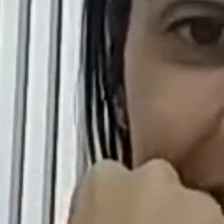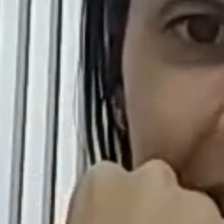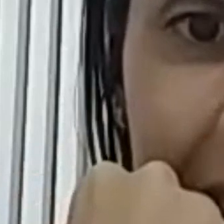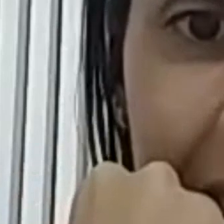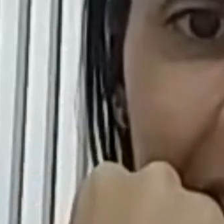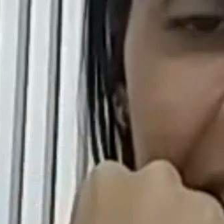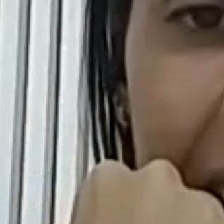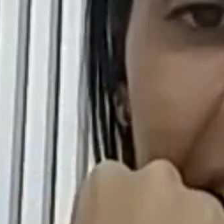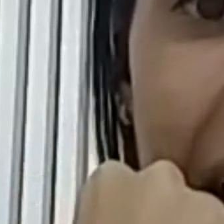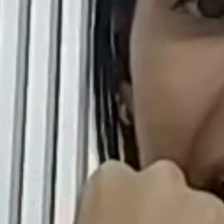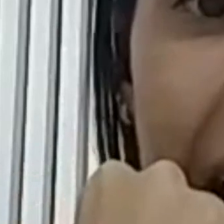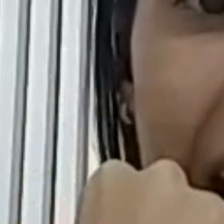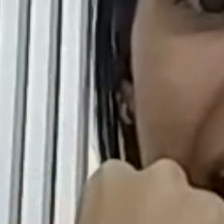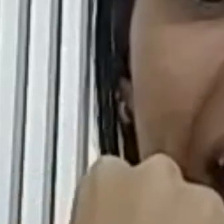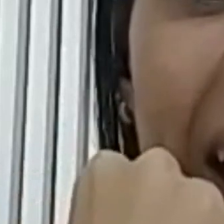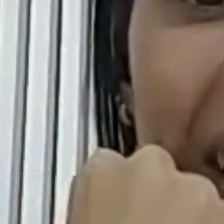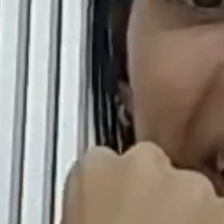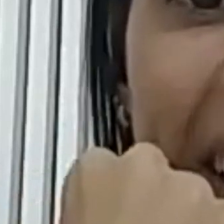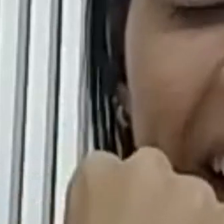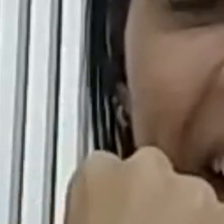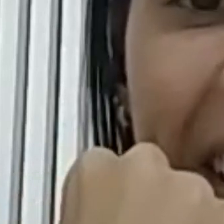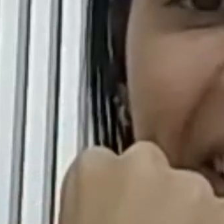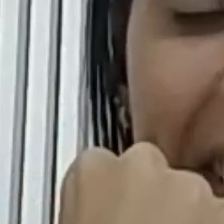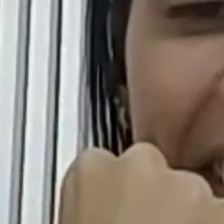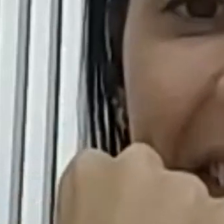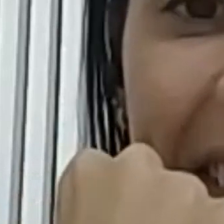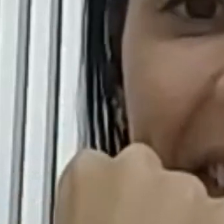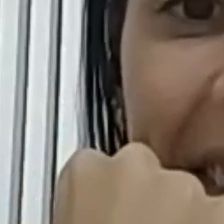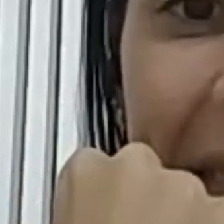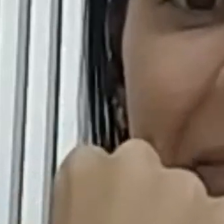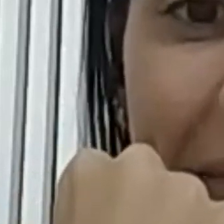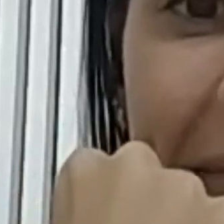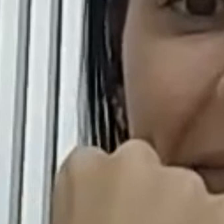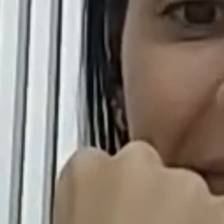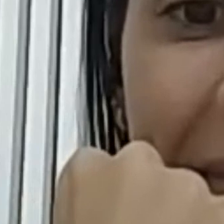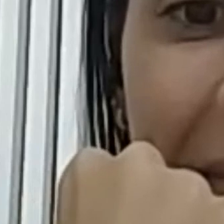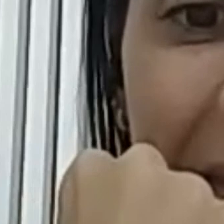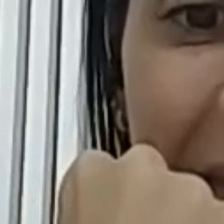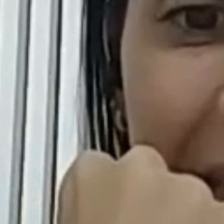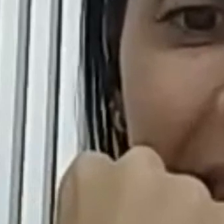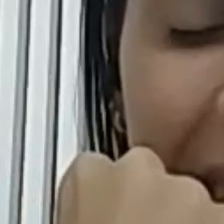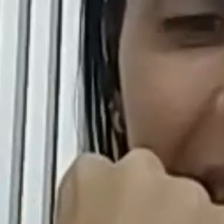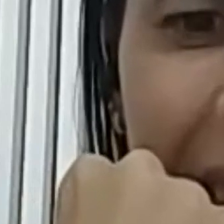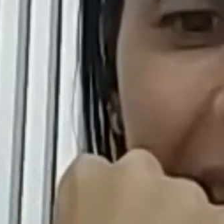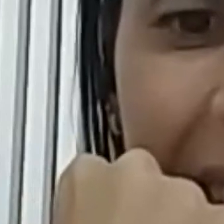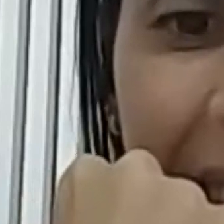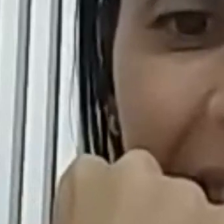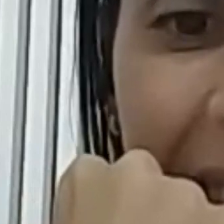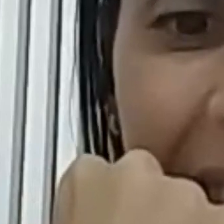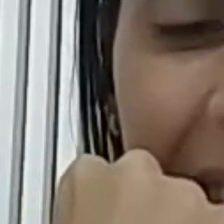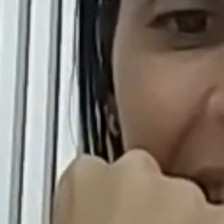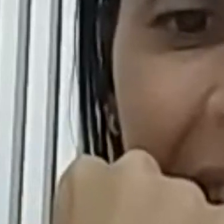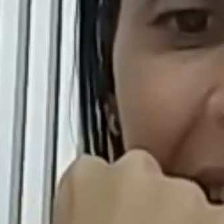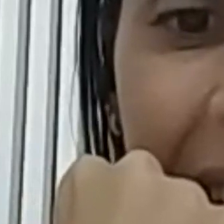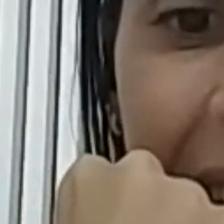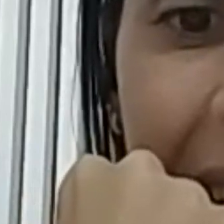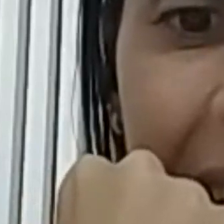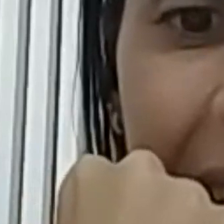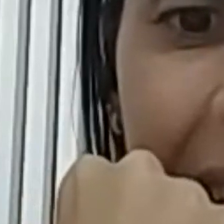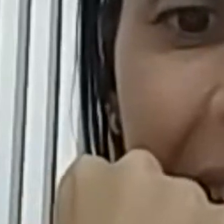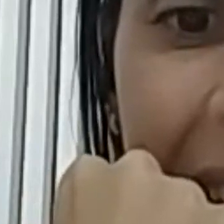aí para mostrar, ó. Ah, é verdade. Ó, e aqui tem milho não transgênico, tem milho orgânico aqui